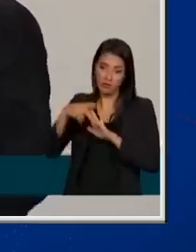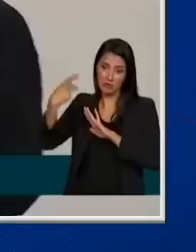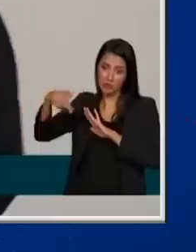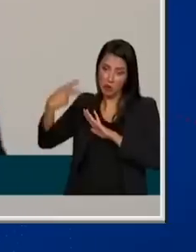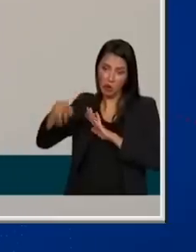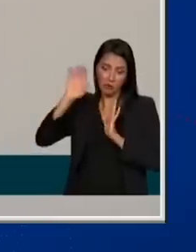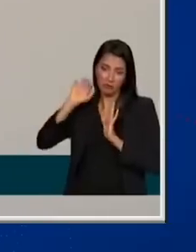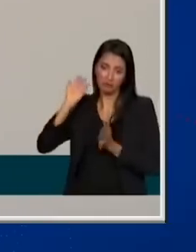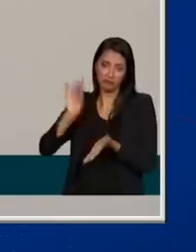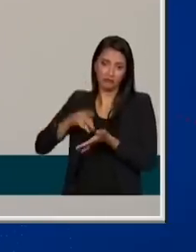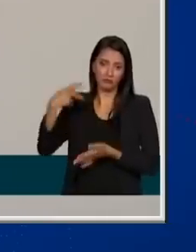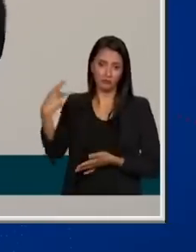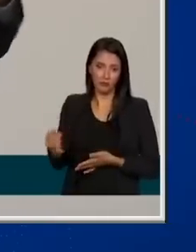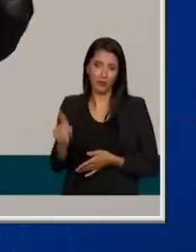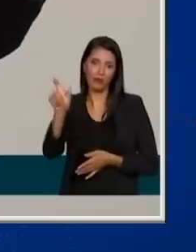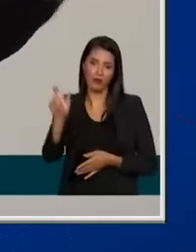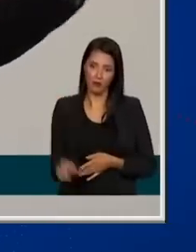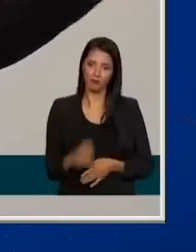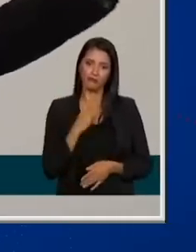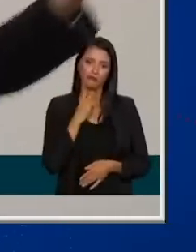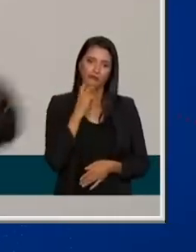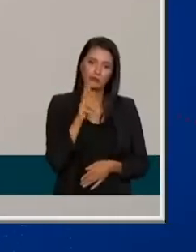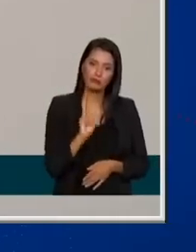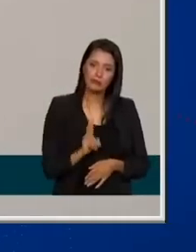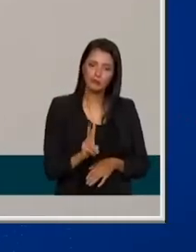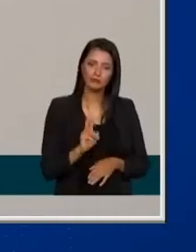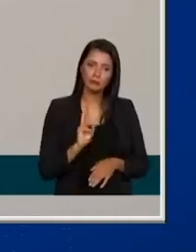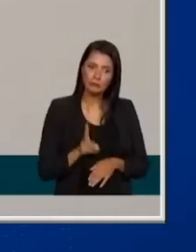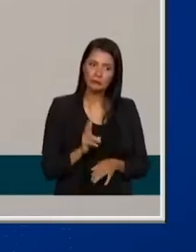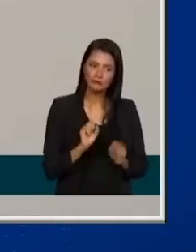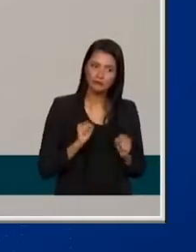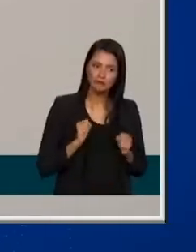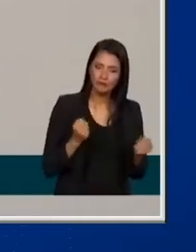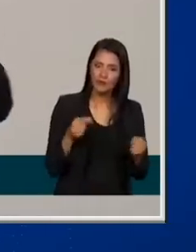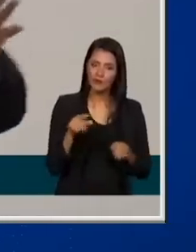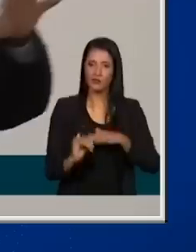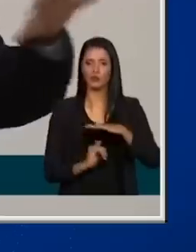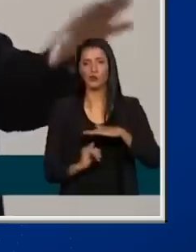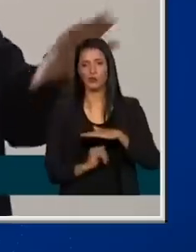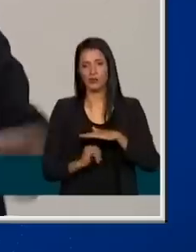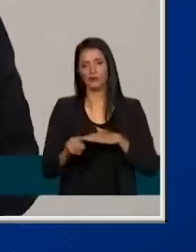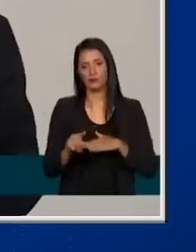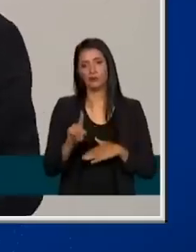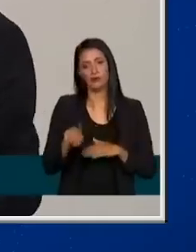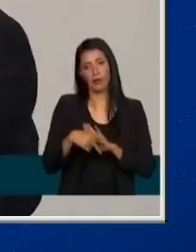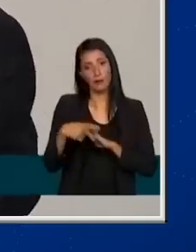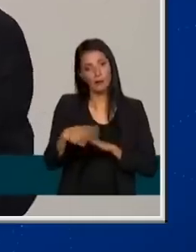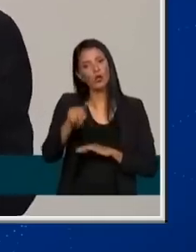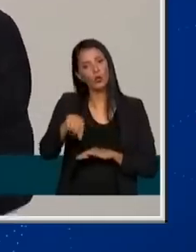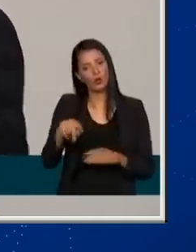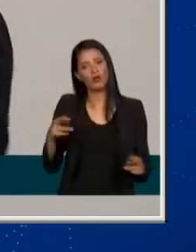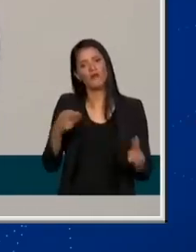territórios no meio das nossas maiores cidades são controlados por facções essas facções